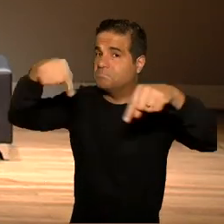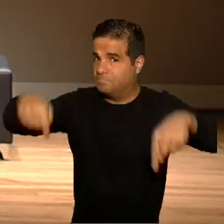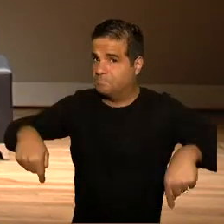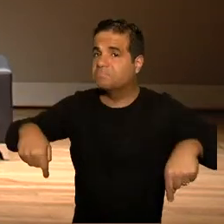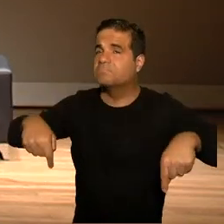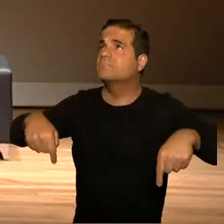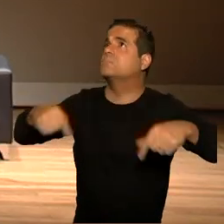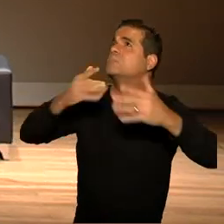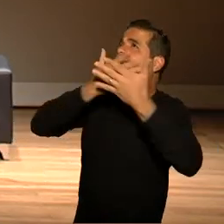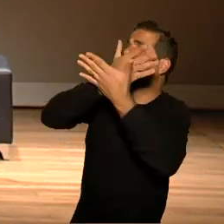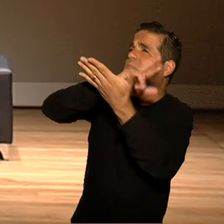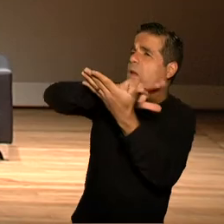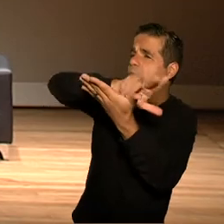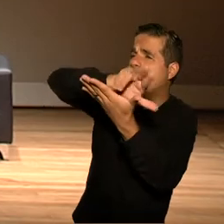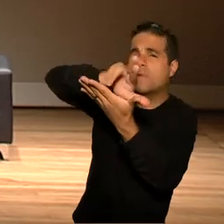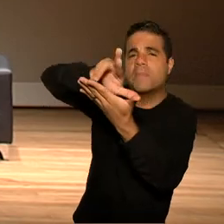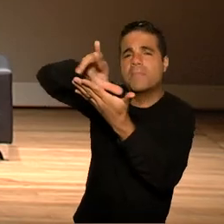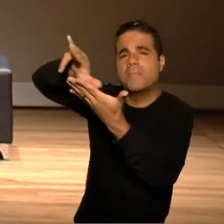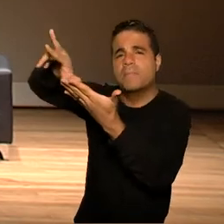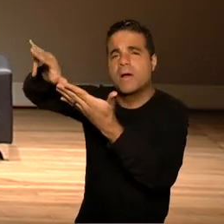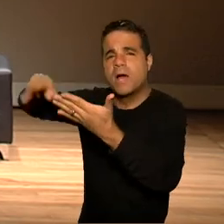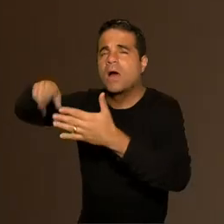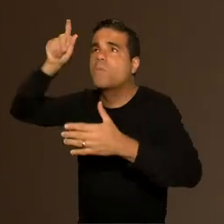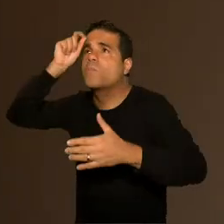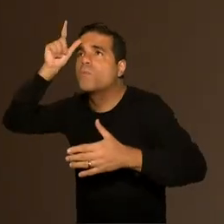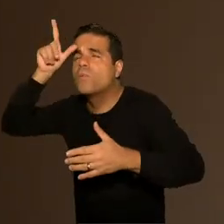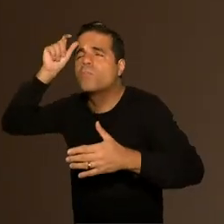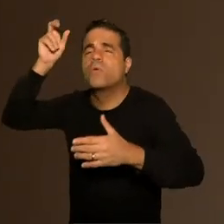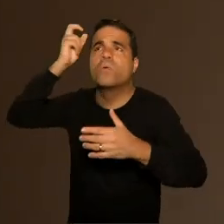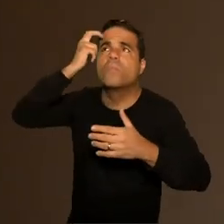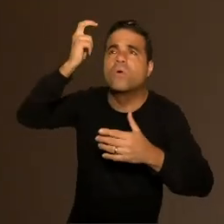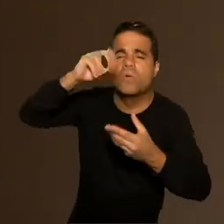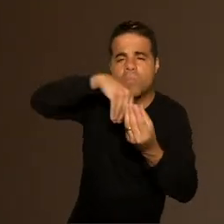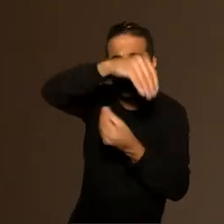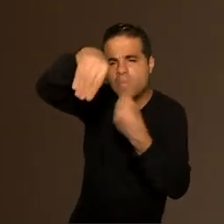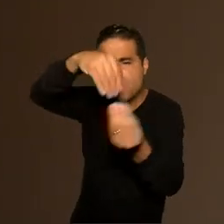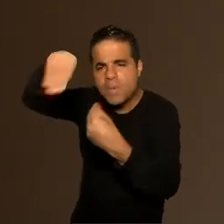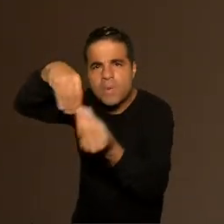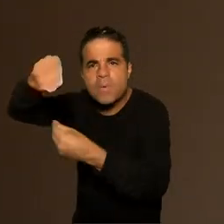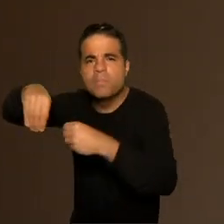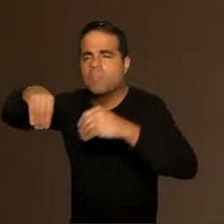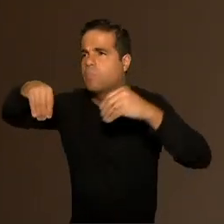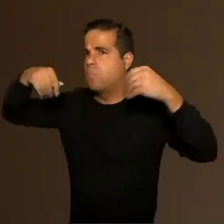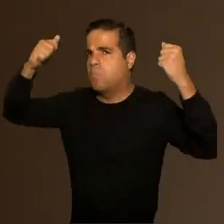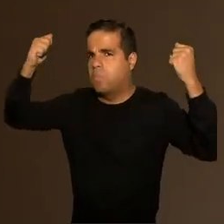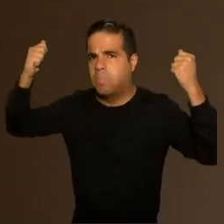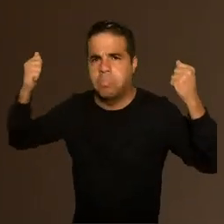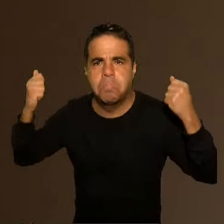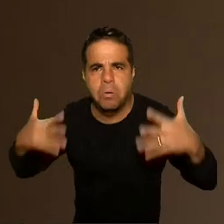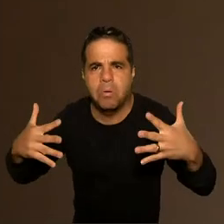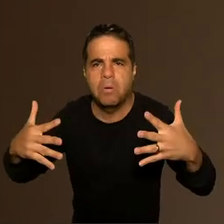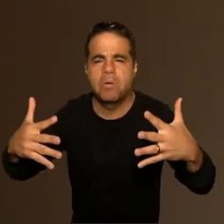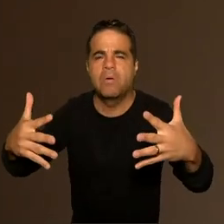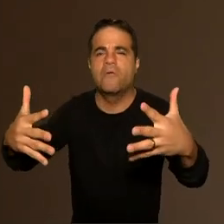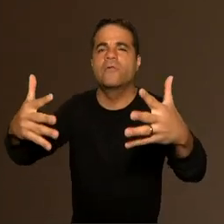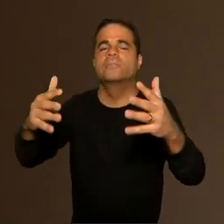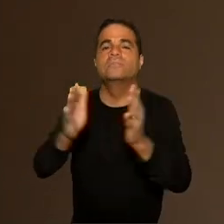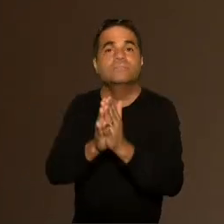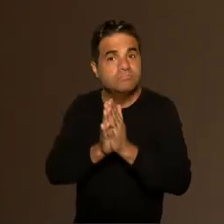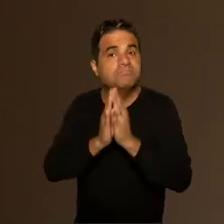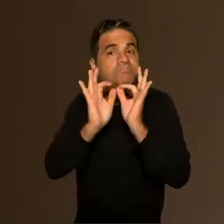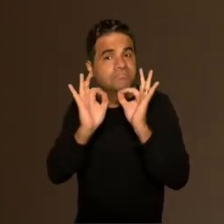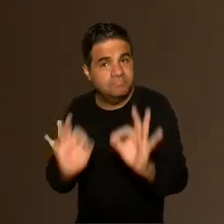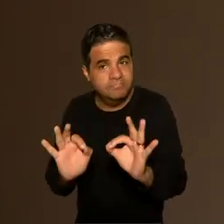é Continental que tem muitas culturas que fervilha né a partir das suas